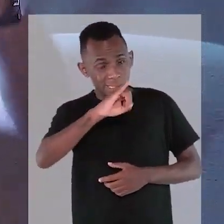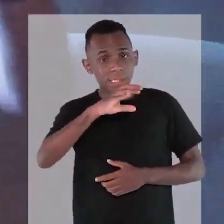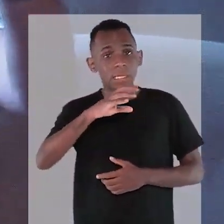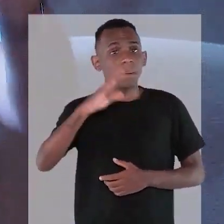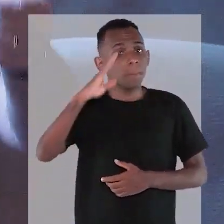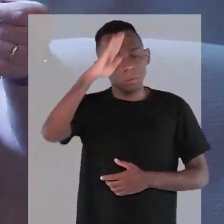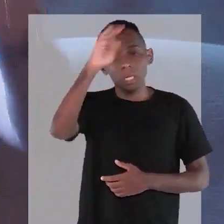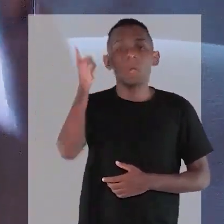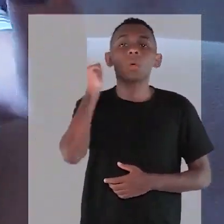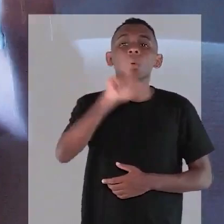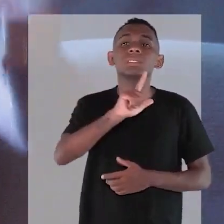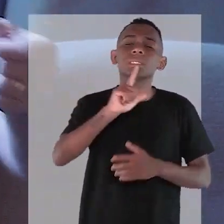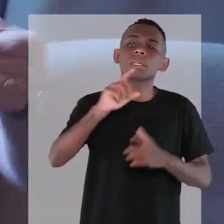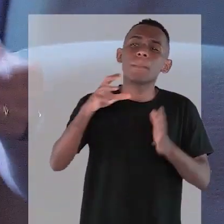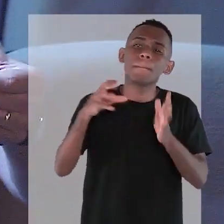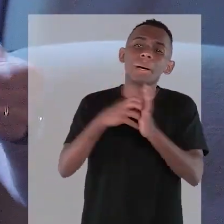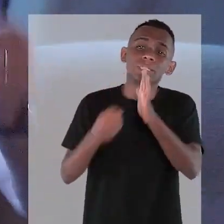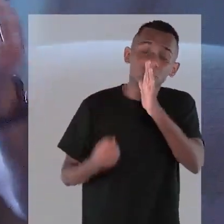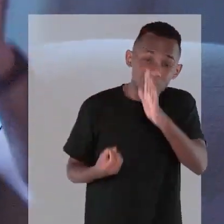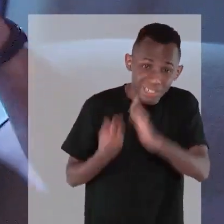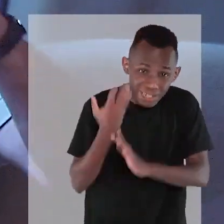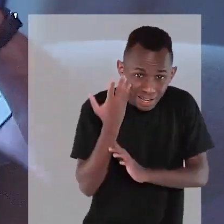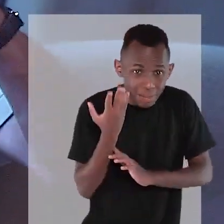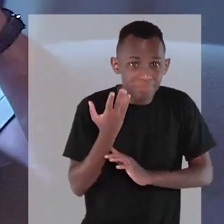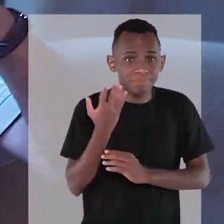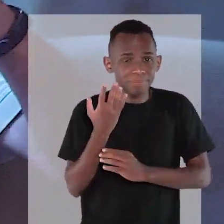tivesse conseguido definir esse partido,